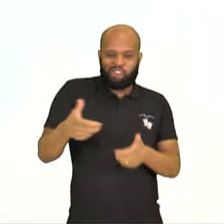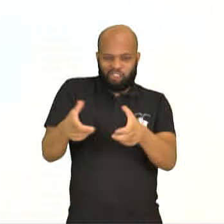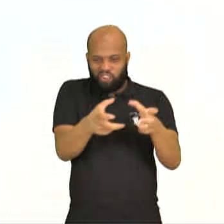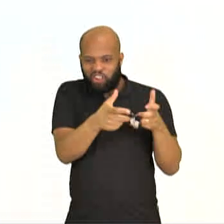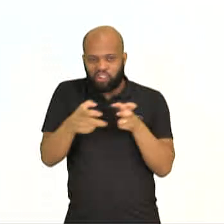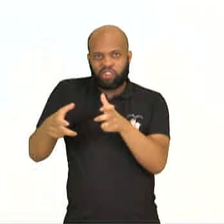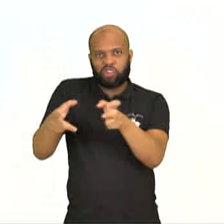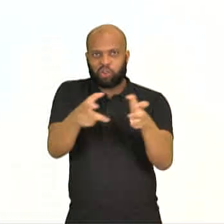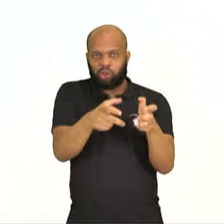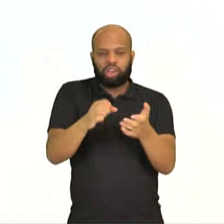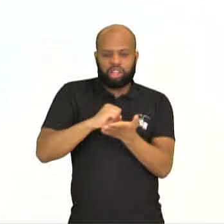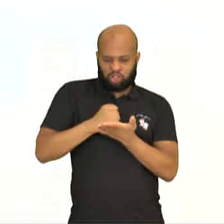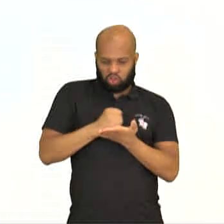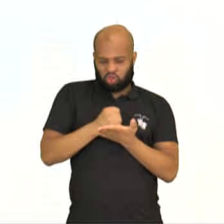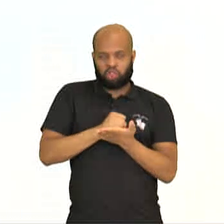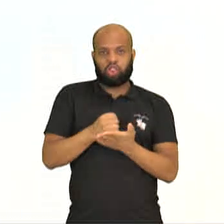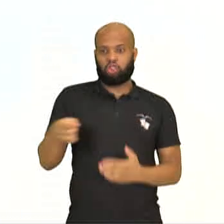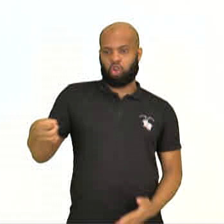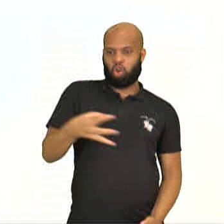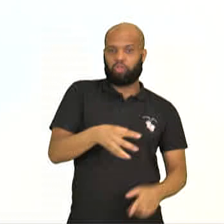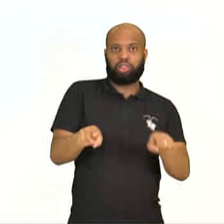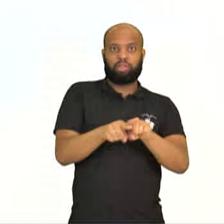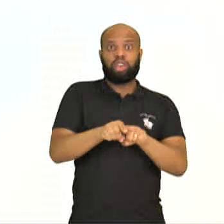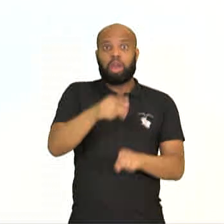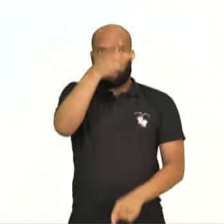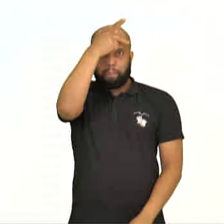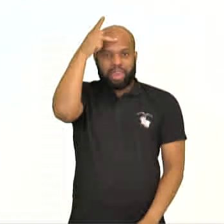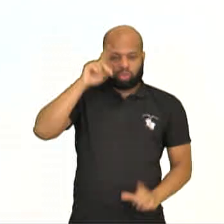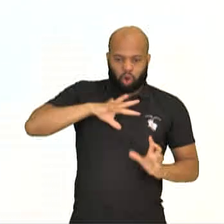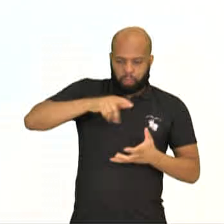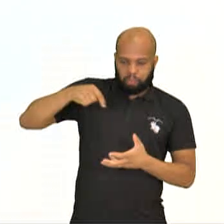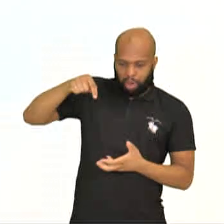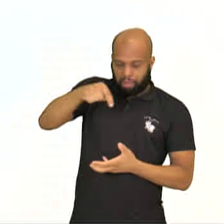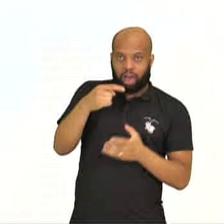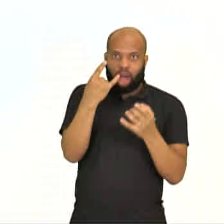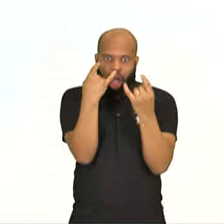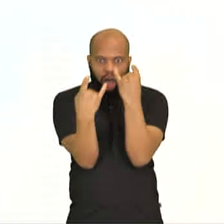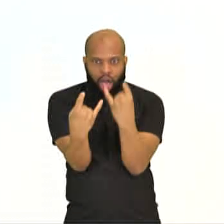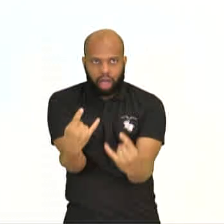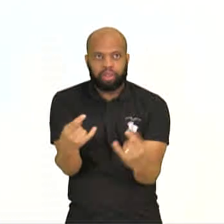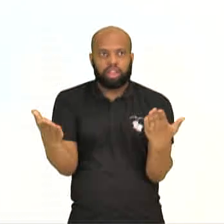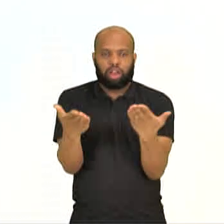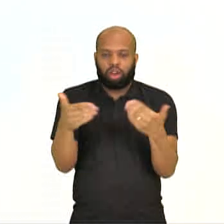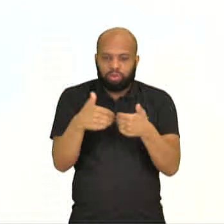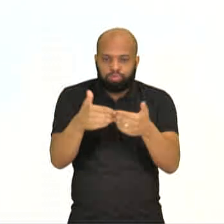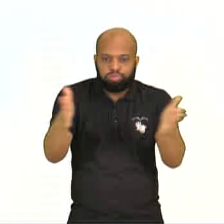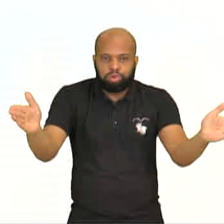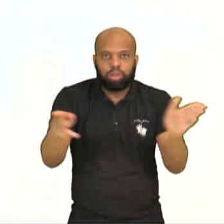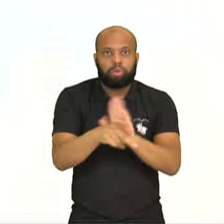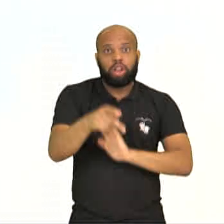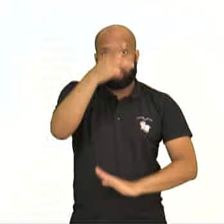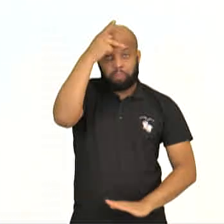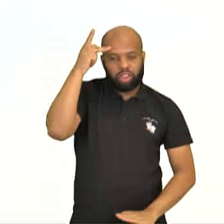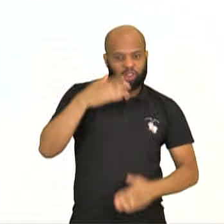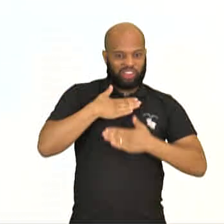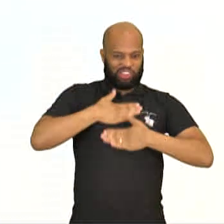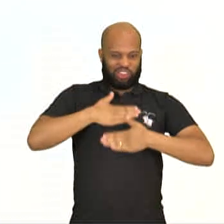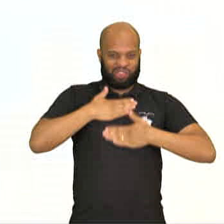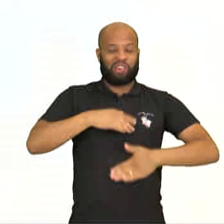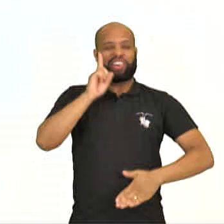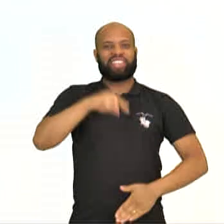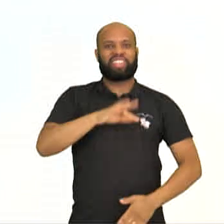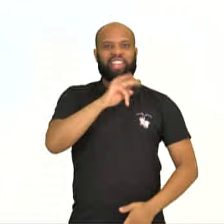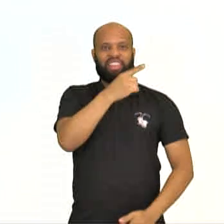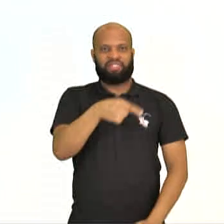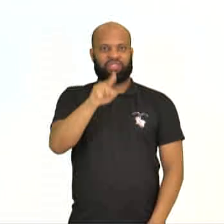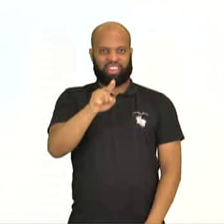tendências e consoles, atraindo pessoas do mundo inteiro, e apenas recentemente abriu as portas do evento para os entusiastas, para os